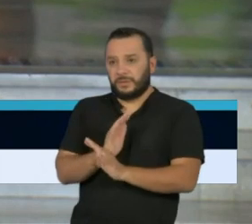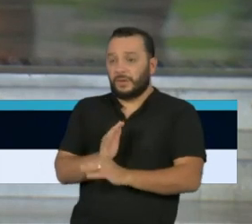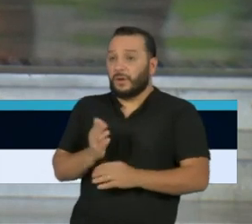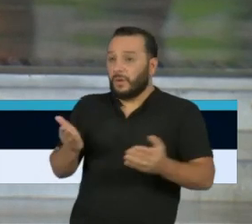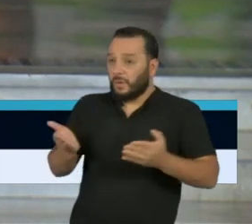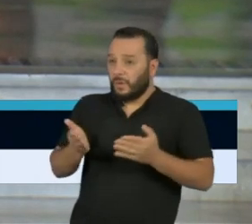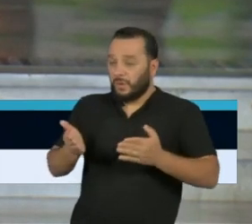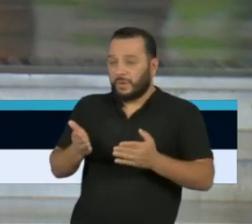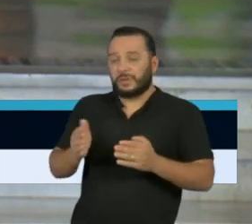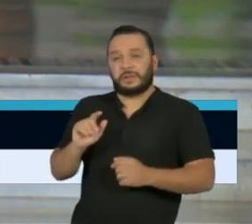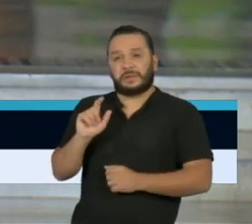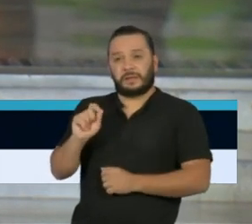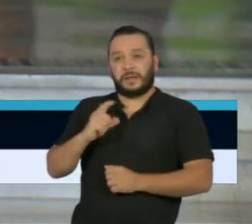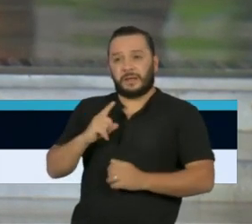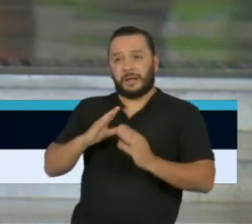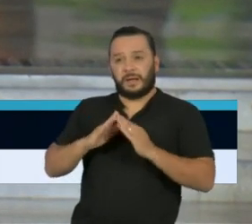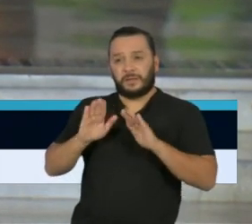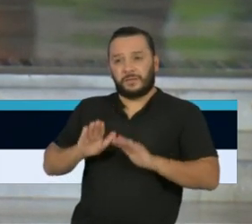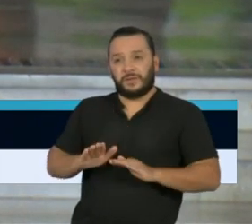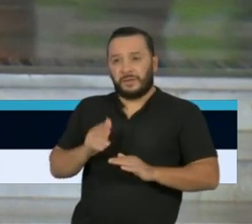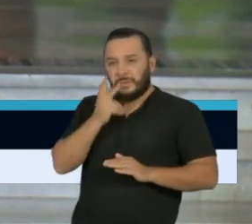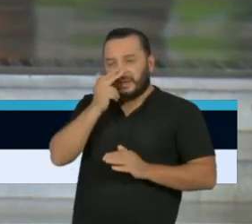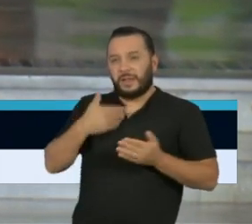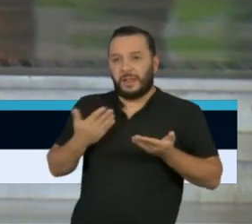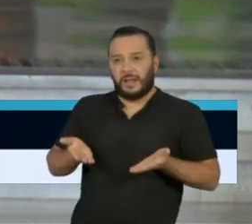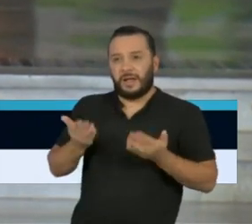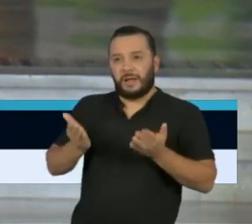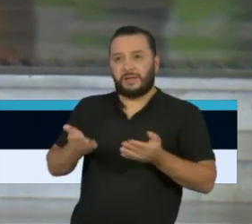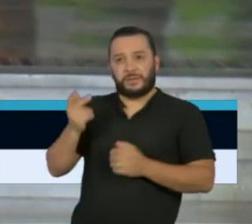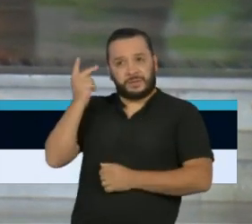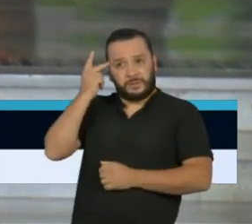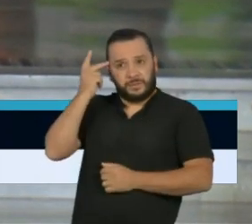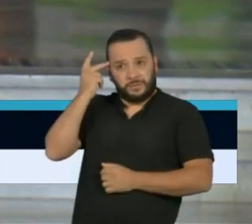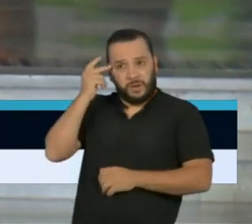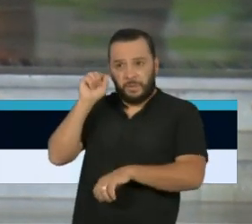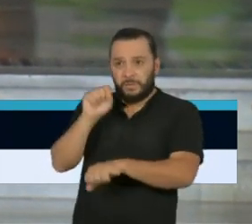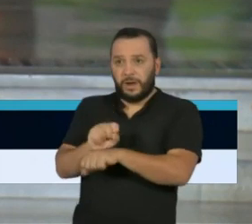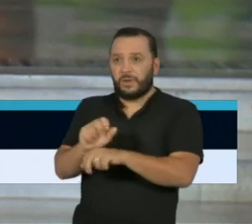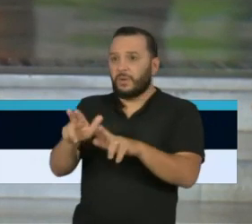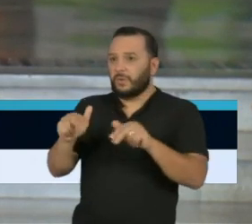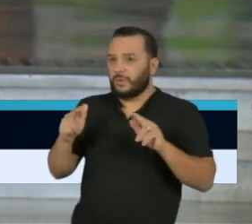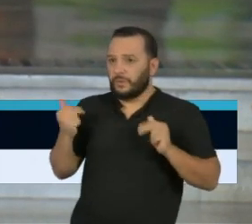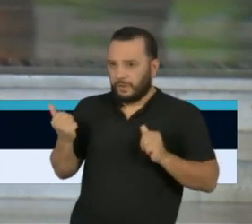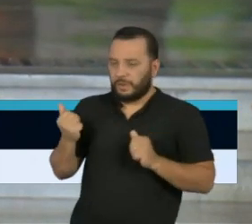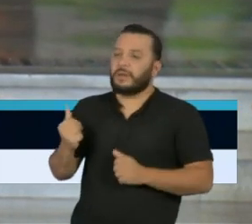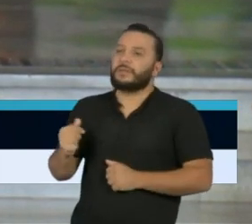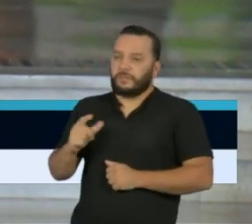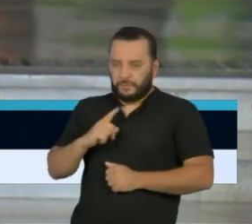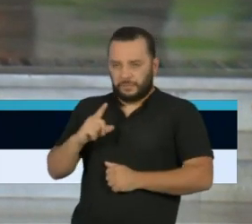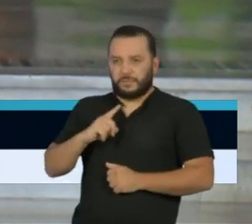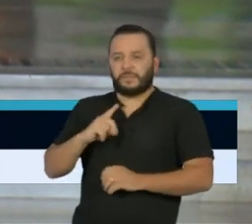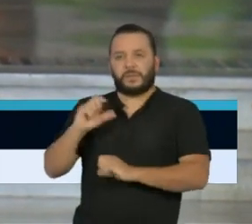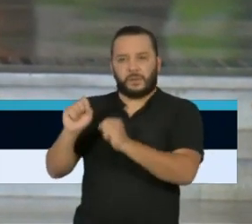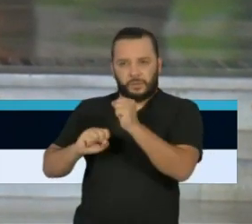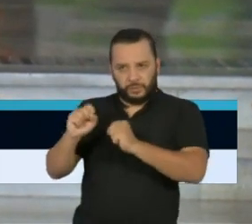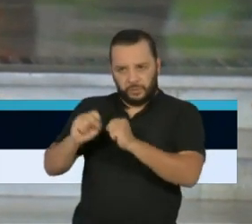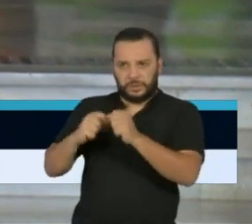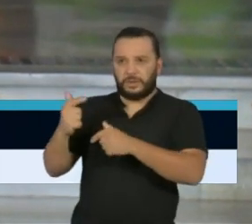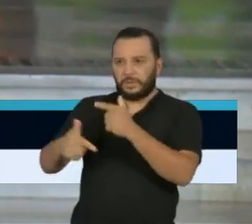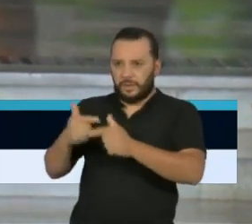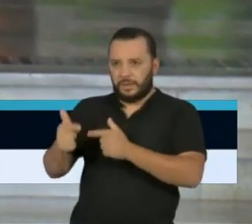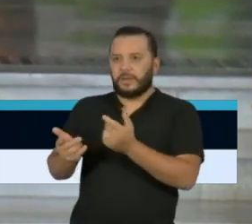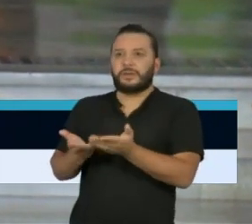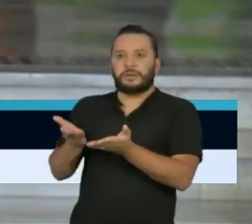leve, né? Porque São Paulo nunca parou. E aí eu falo com o meu chapéu de desenvolvimento econômico. Nós temos a indústria funcionando,